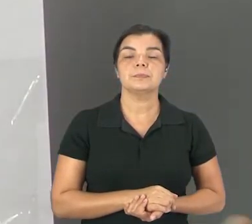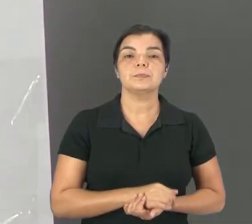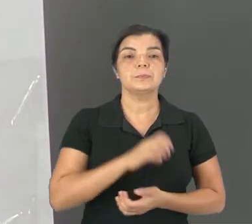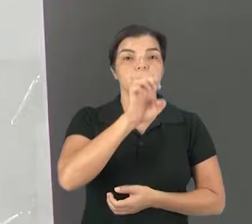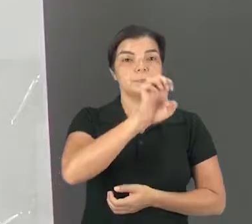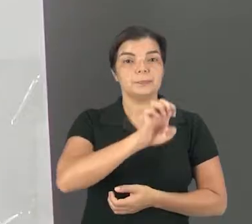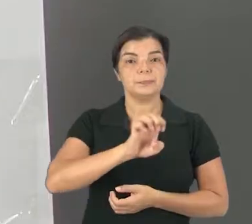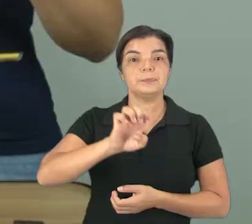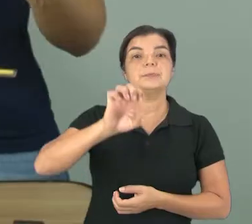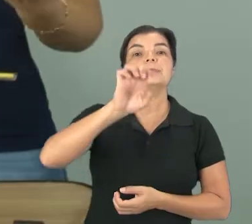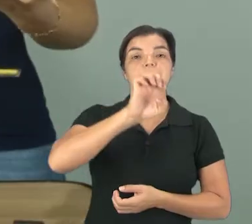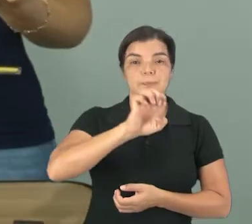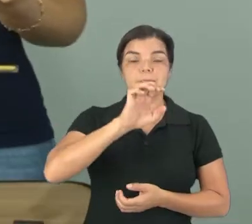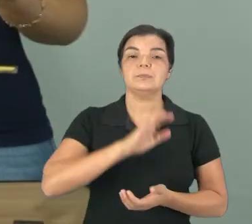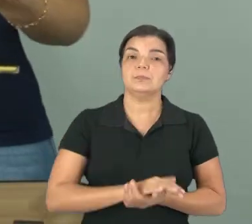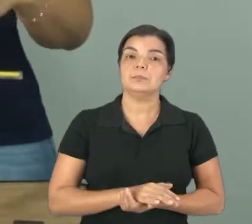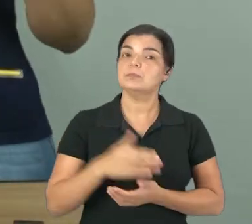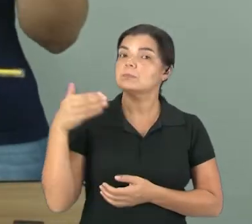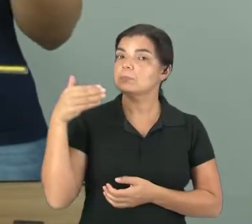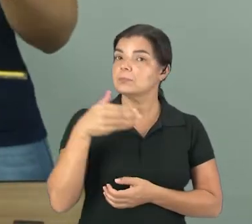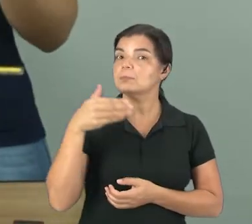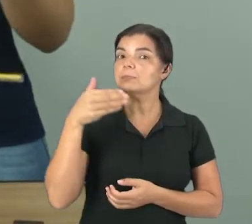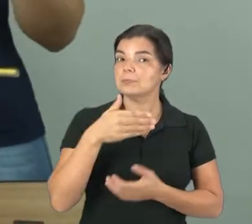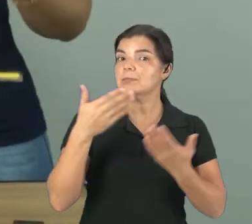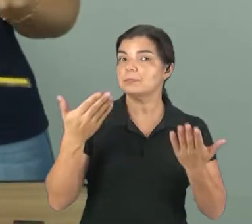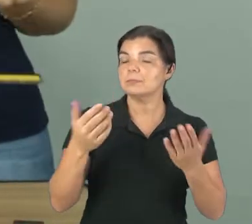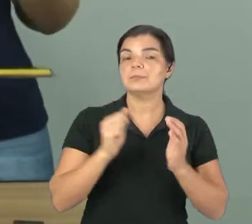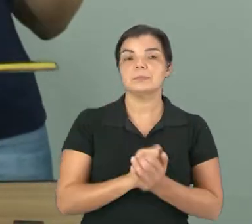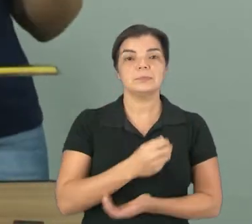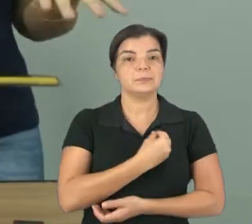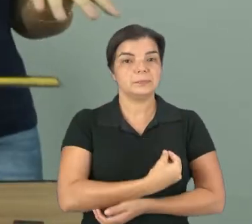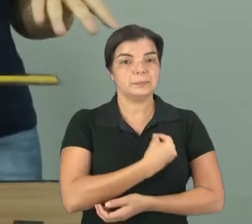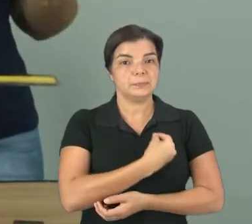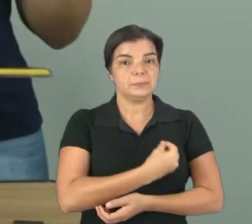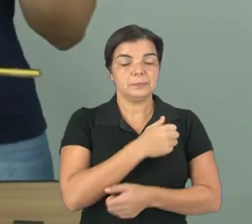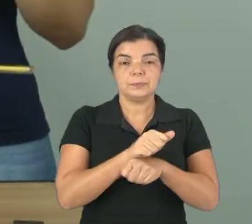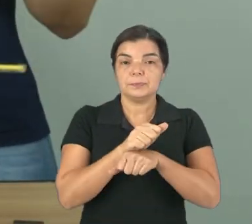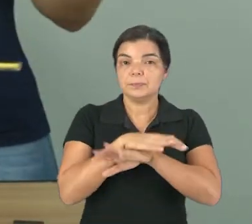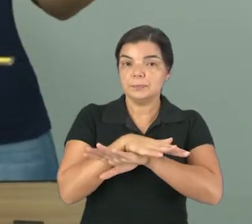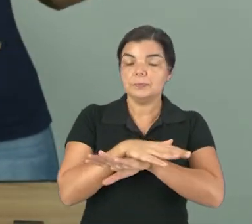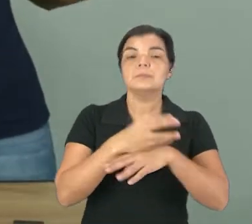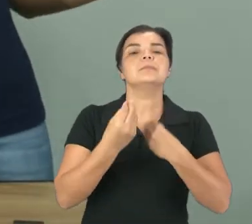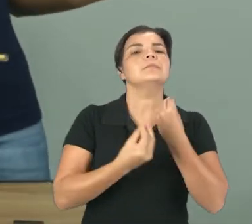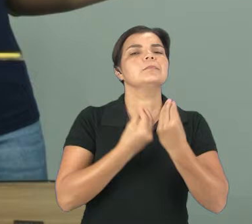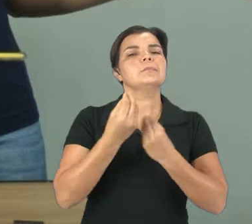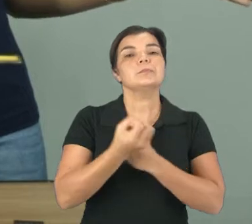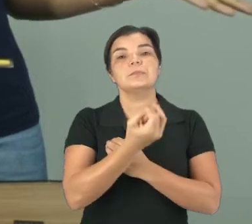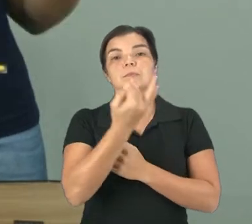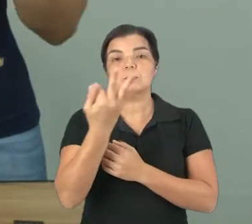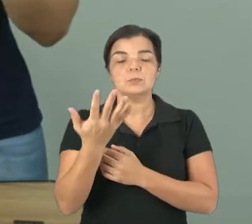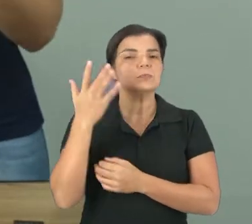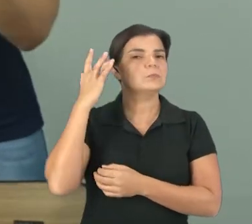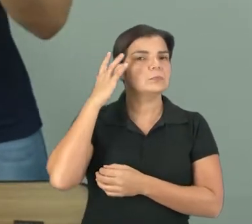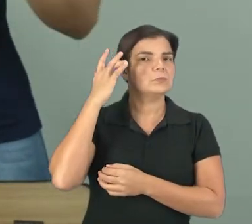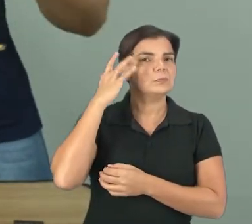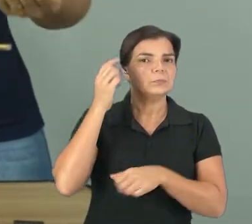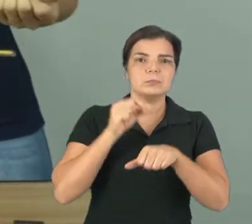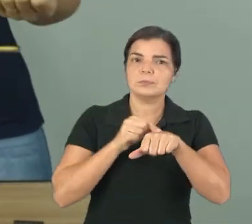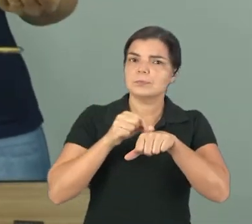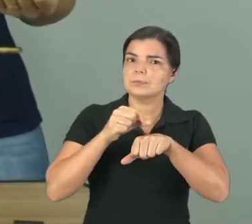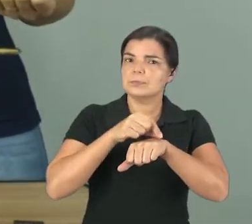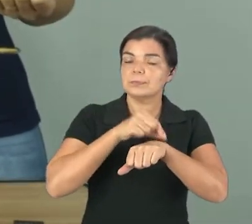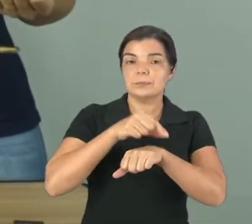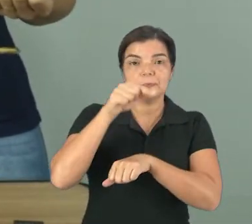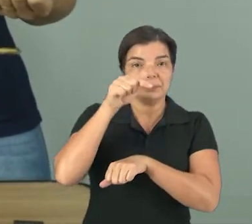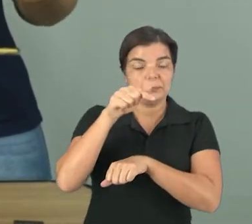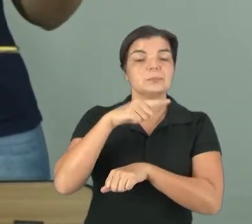lá da Europa, muito frequente, certo? A presença desse bichinho na Europa. E quantas pintinhas será que essa joaninha de